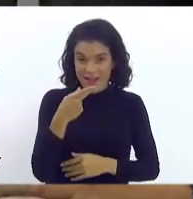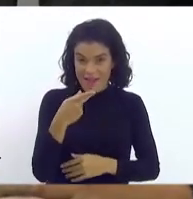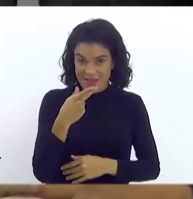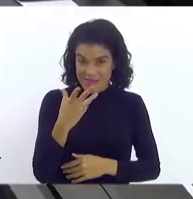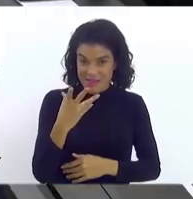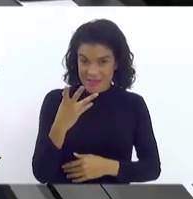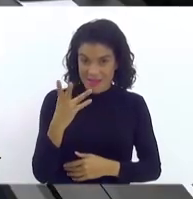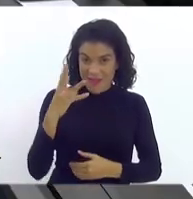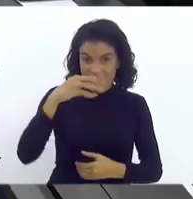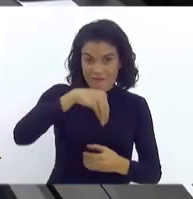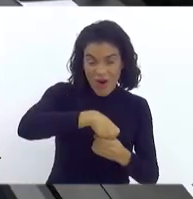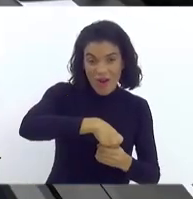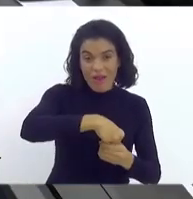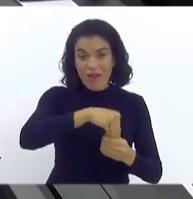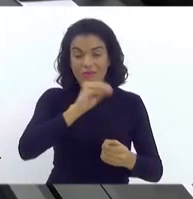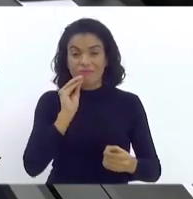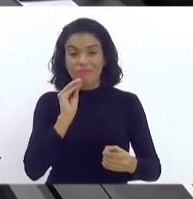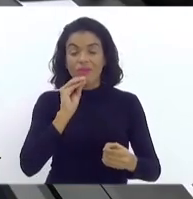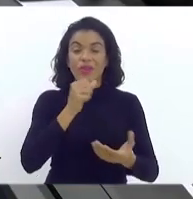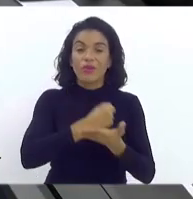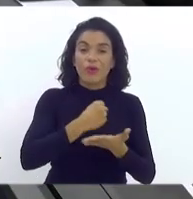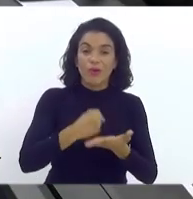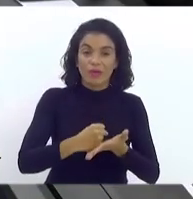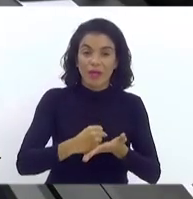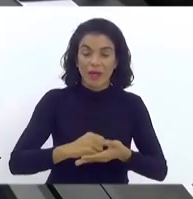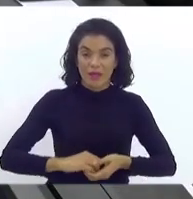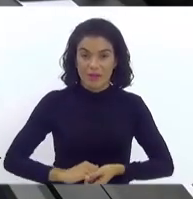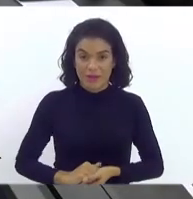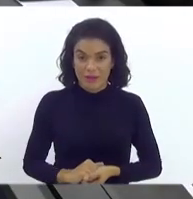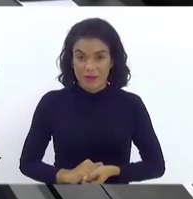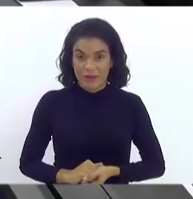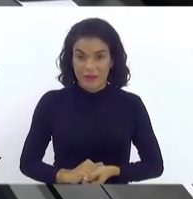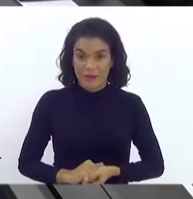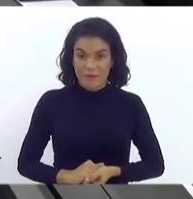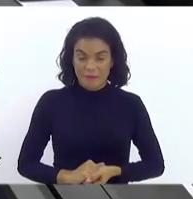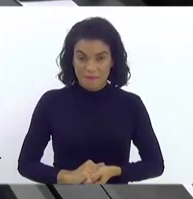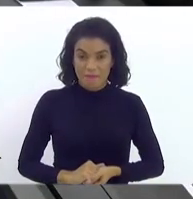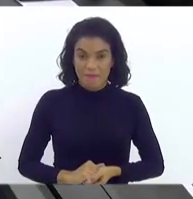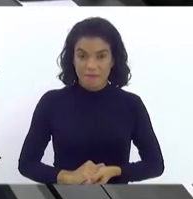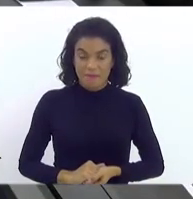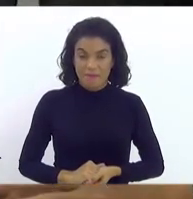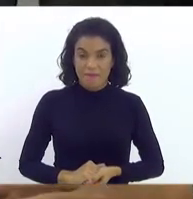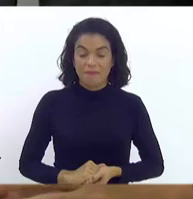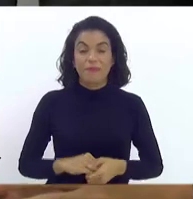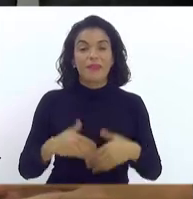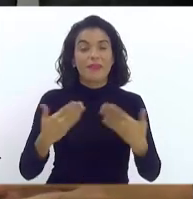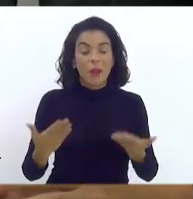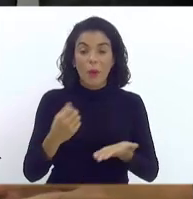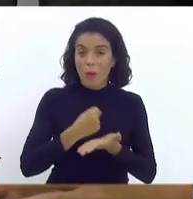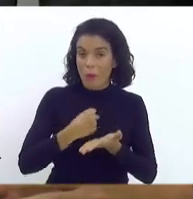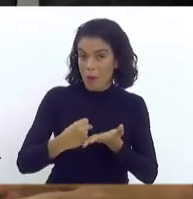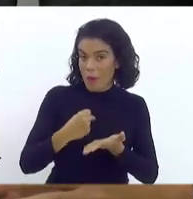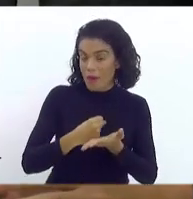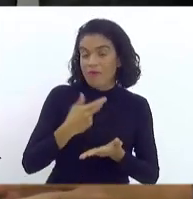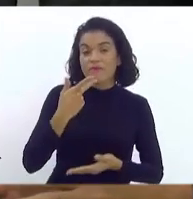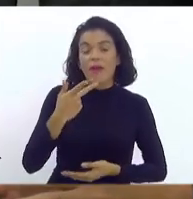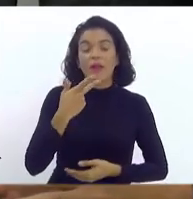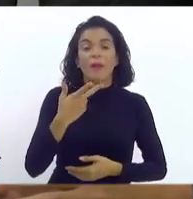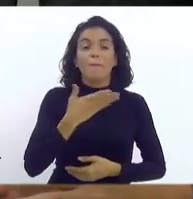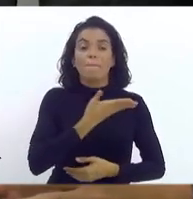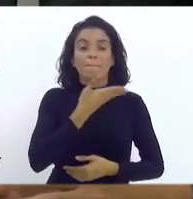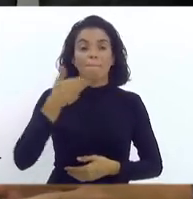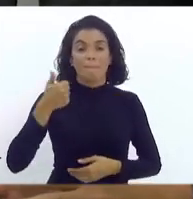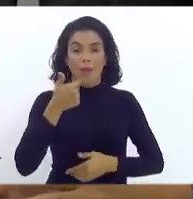estão fora do contrato ou eles estão dentro do contrato? Bom, o contrato diz que ele é a melhor prestação de